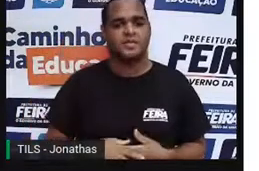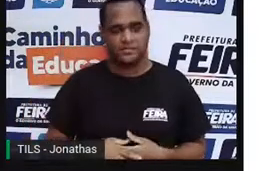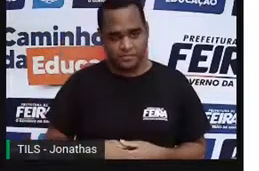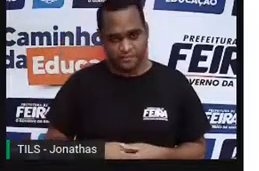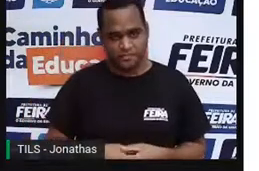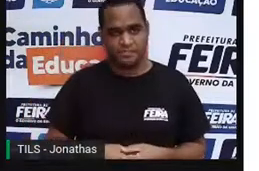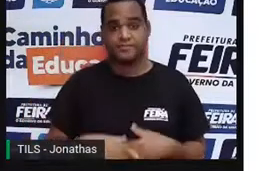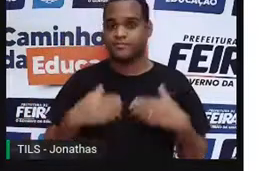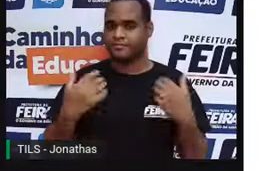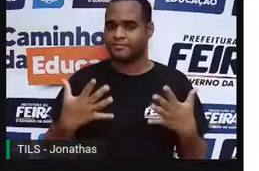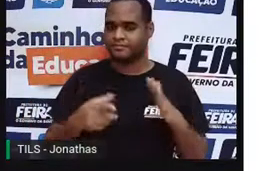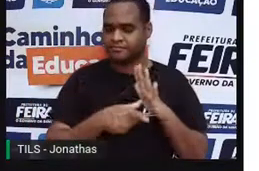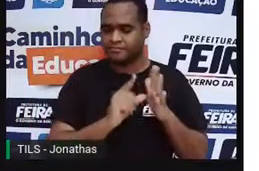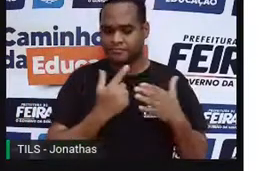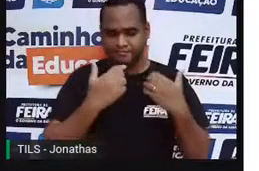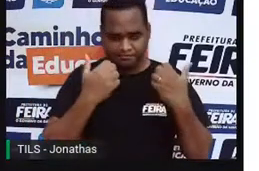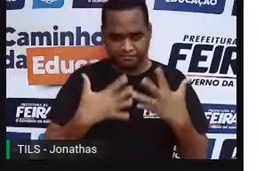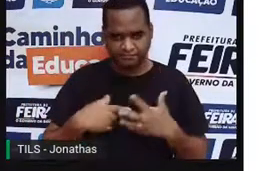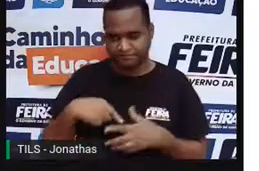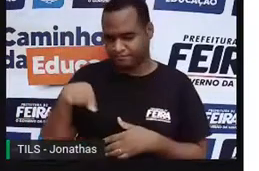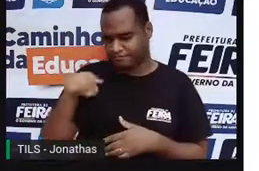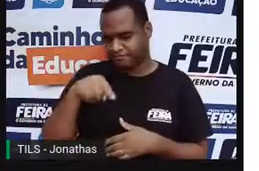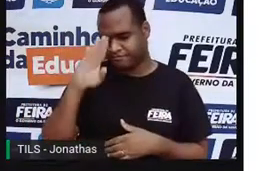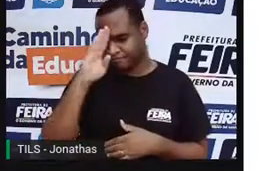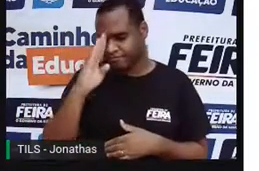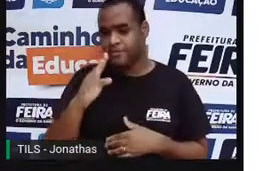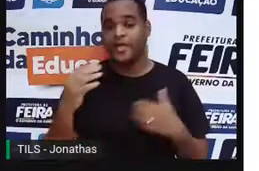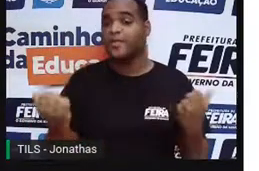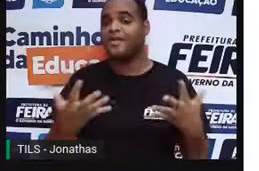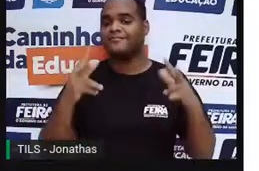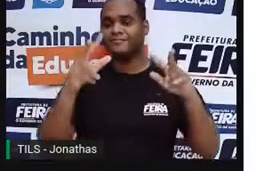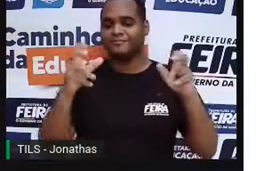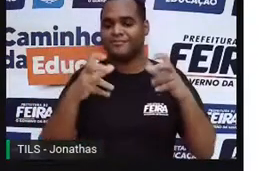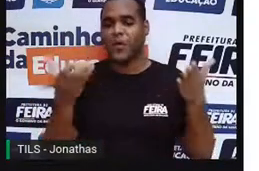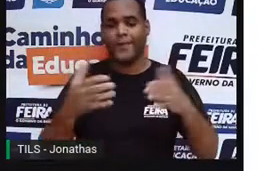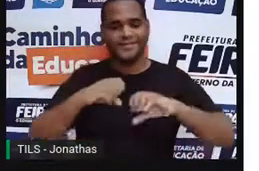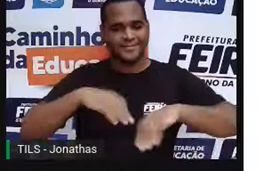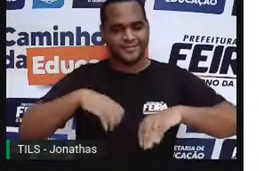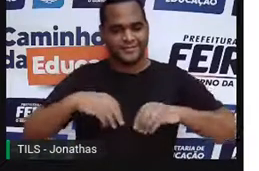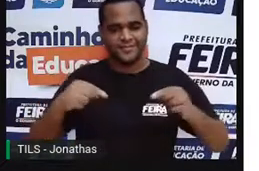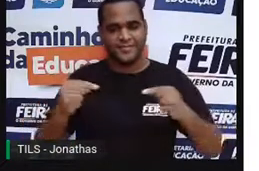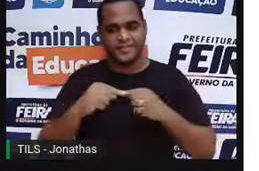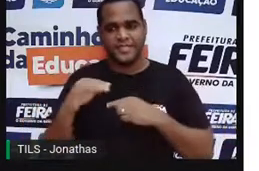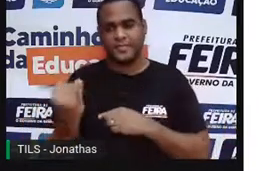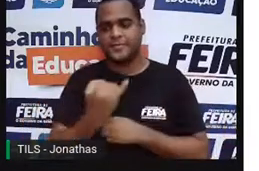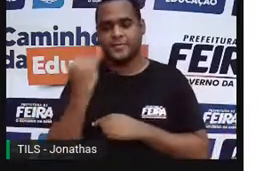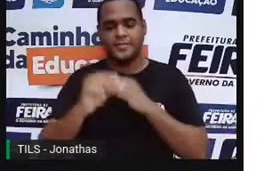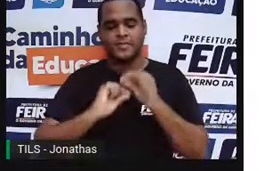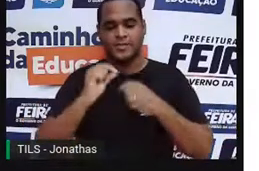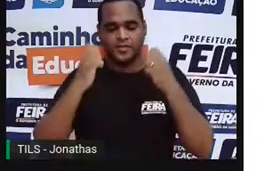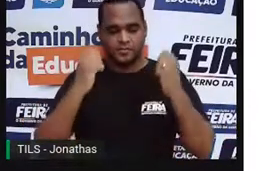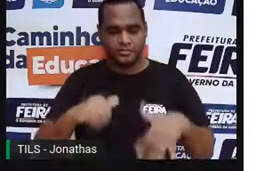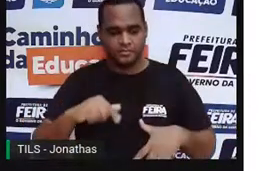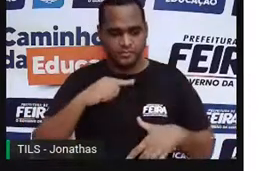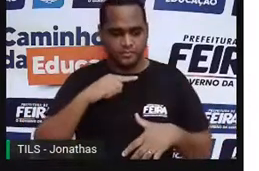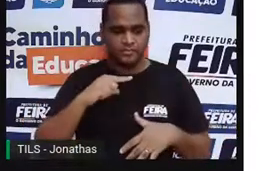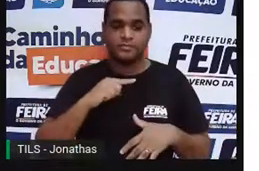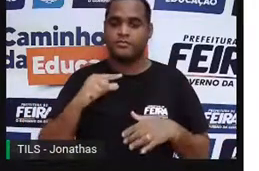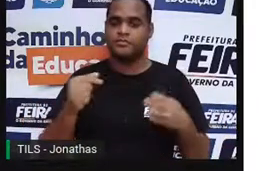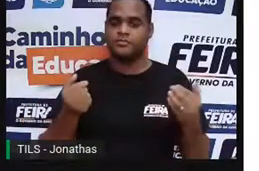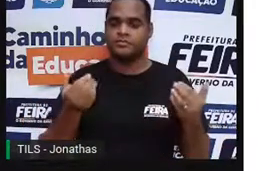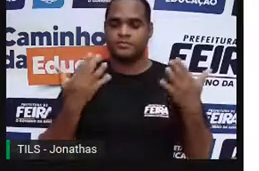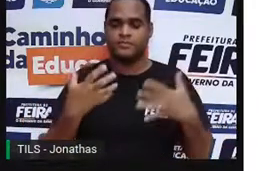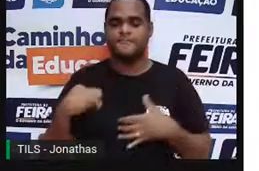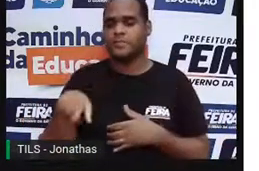mas antes de a gente ir de fato para o assunto da aula é sempre importante a gente vê o que que a gente